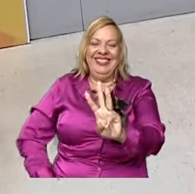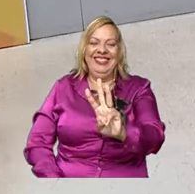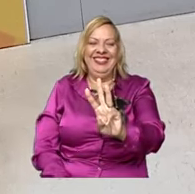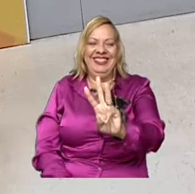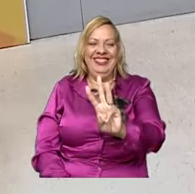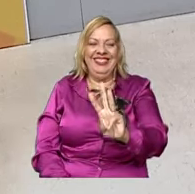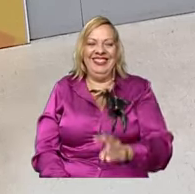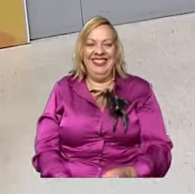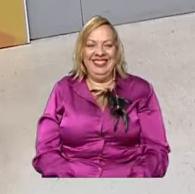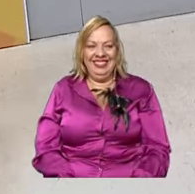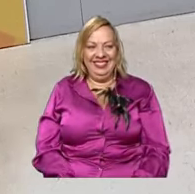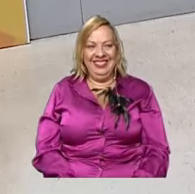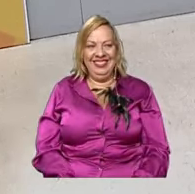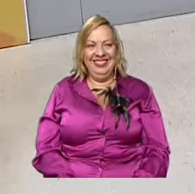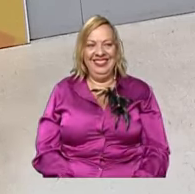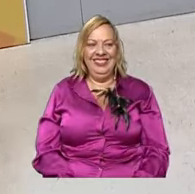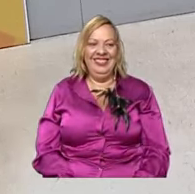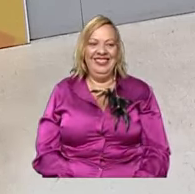número 3.